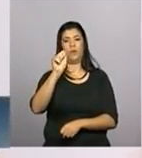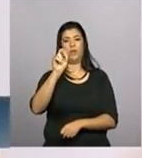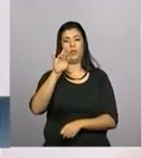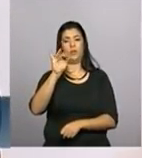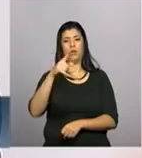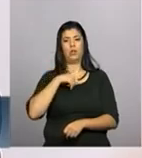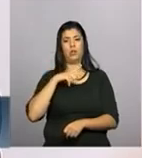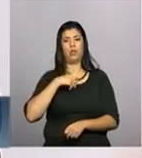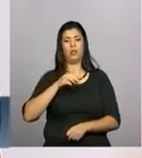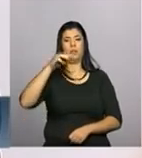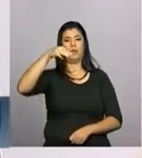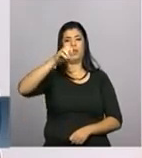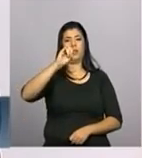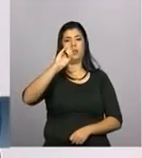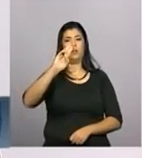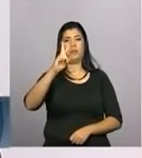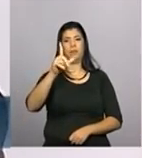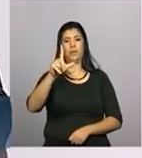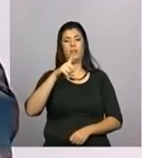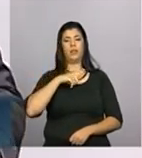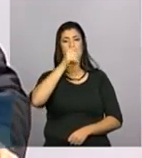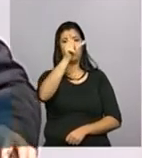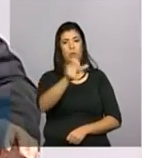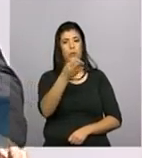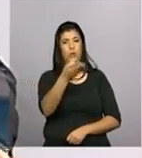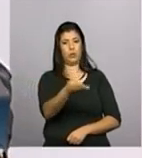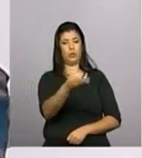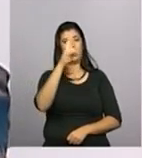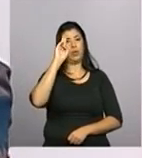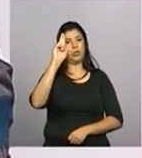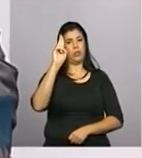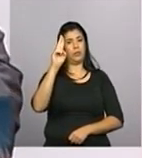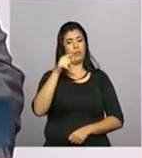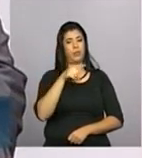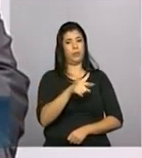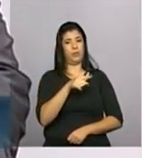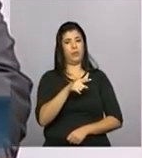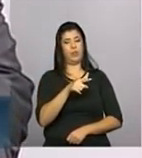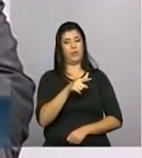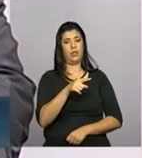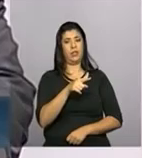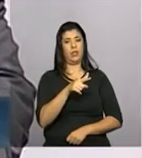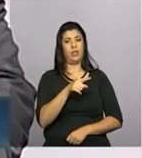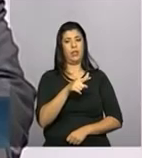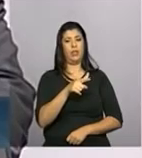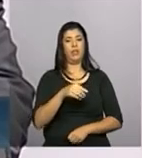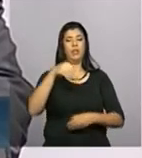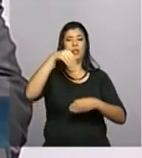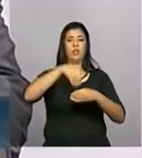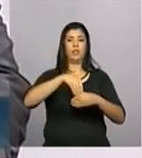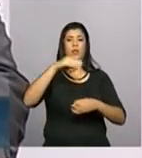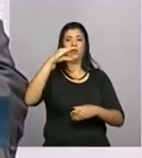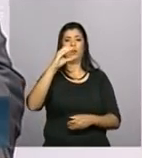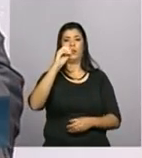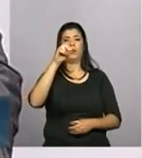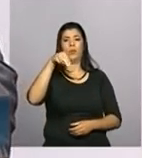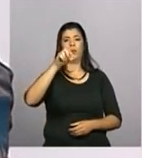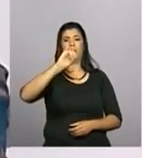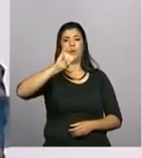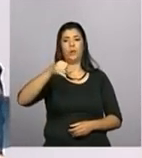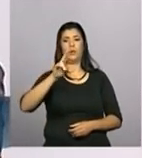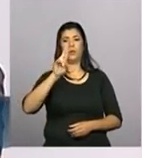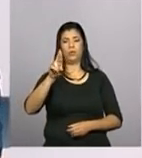Michel que é o responsável pela área da Conjur no Ministério, vindo